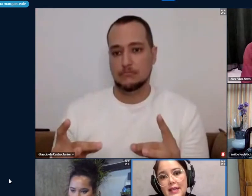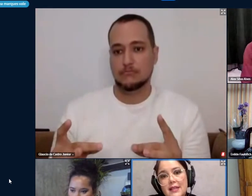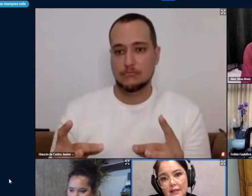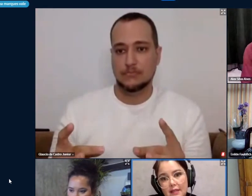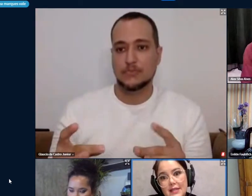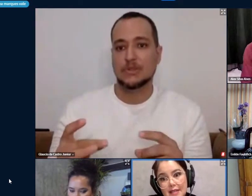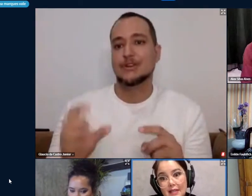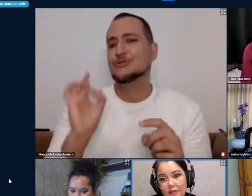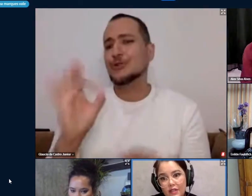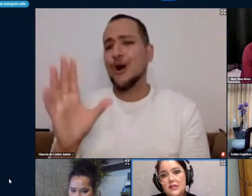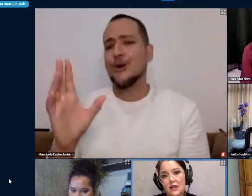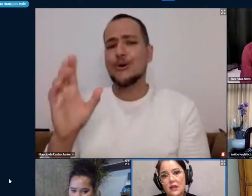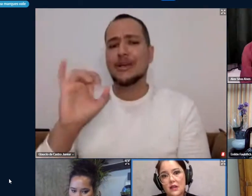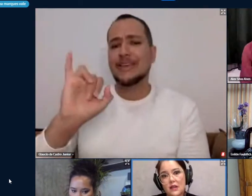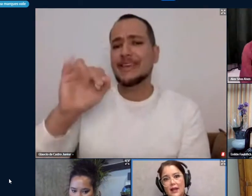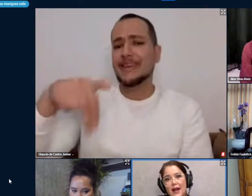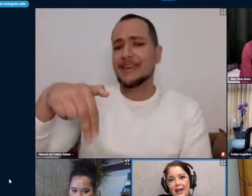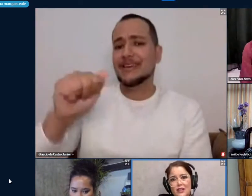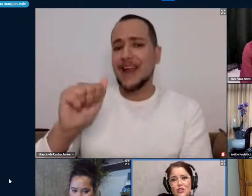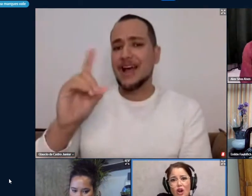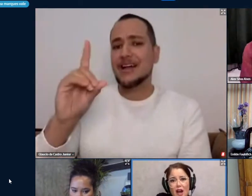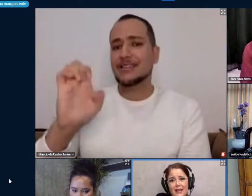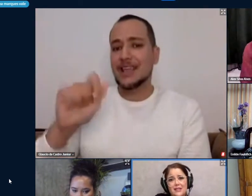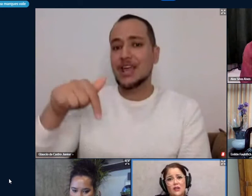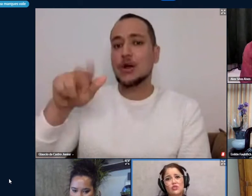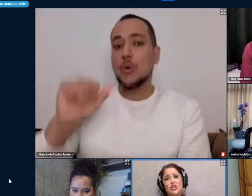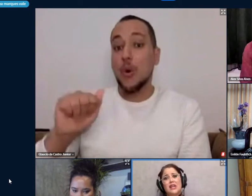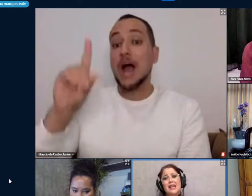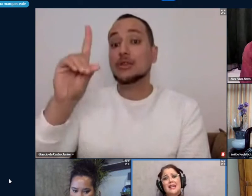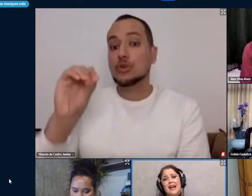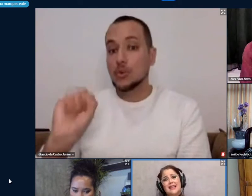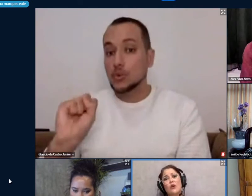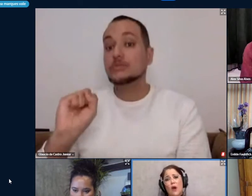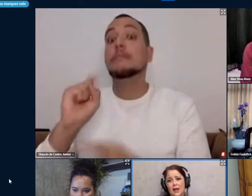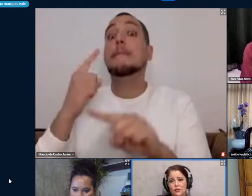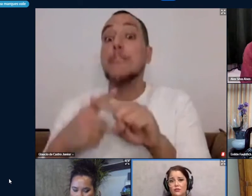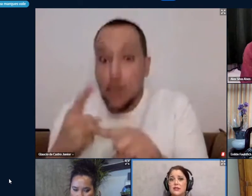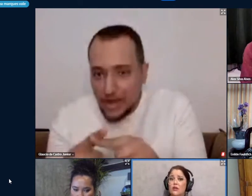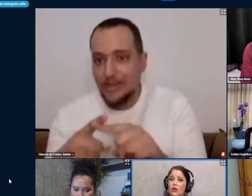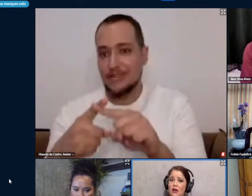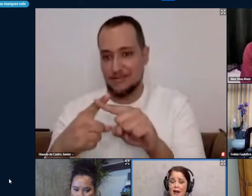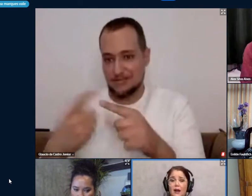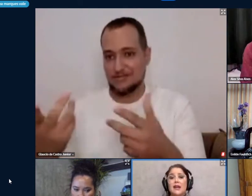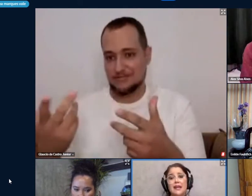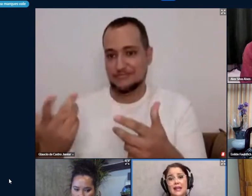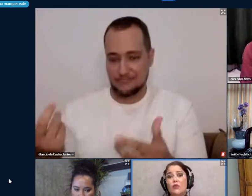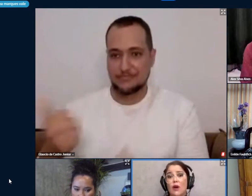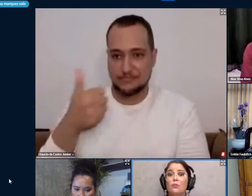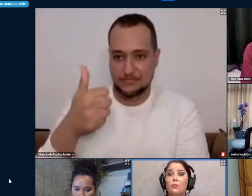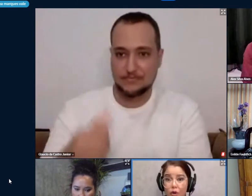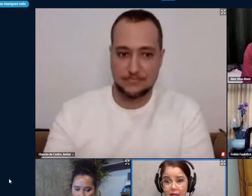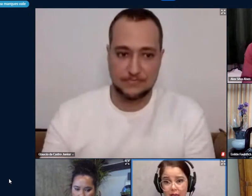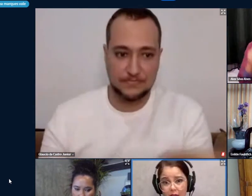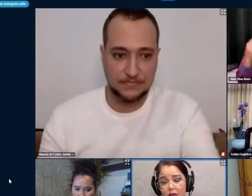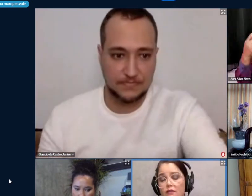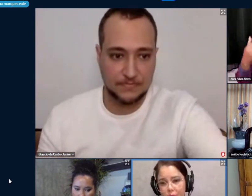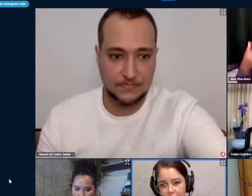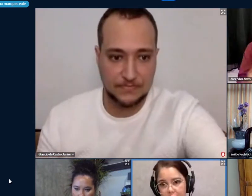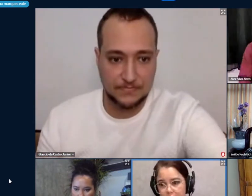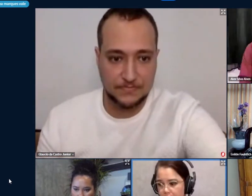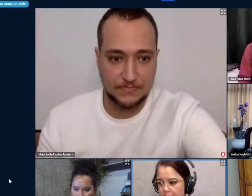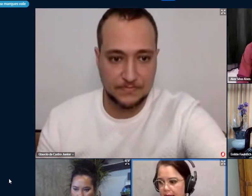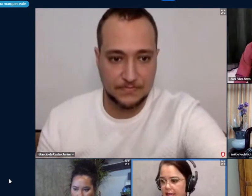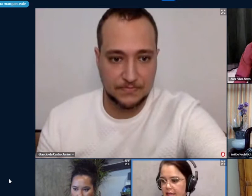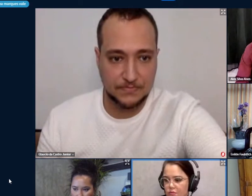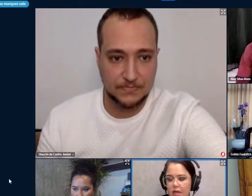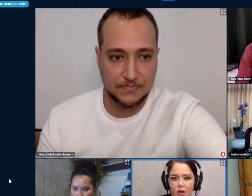bom trazer essa definição, tá? É só a questão de inadequado, você colocar. Inadequado por quê? Para